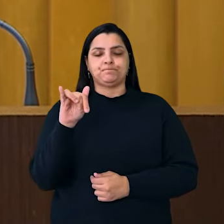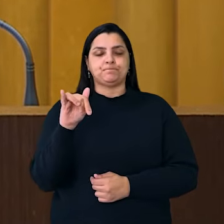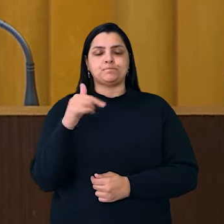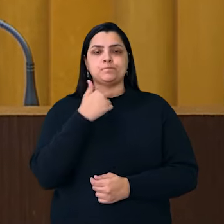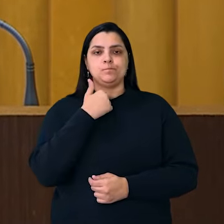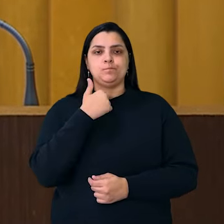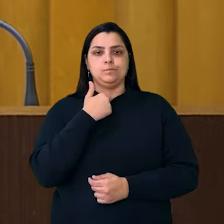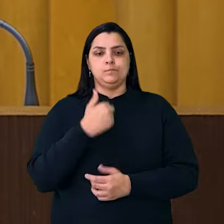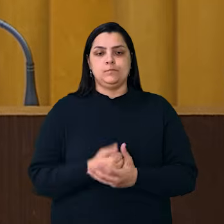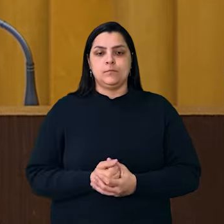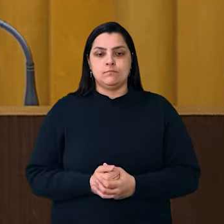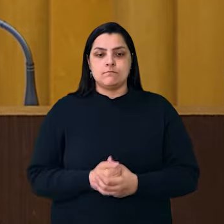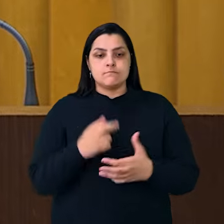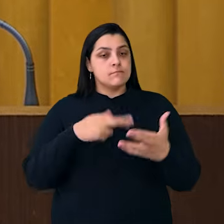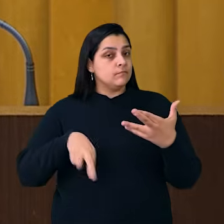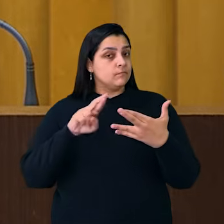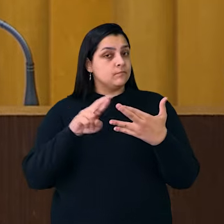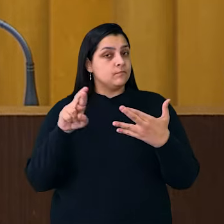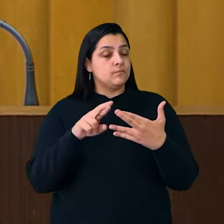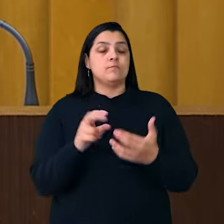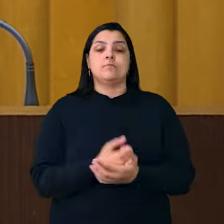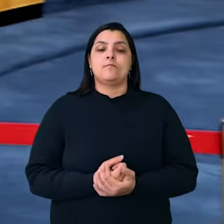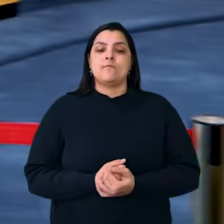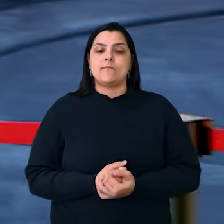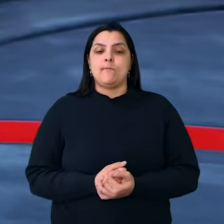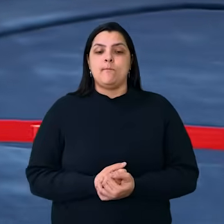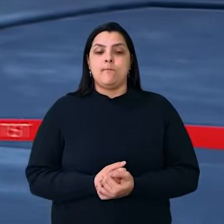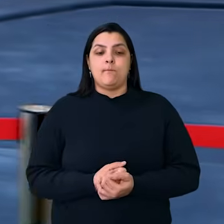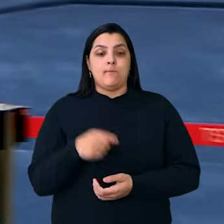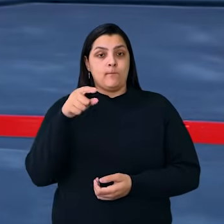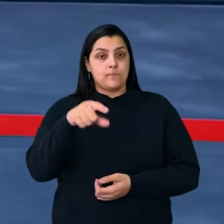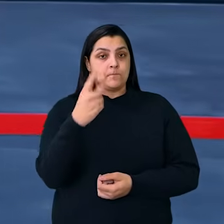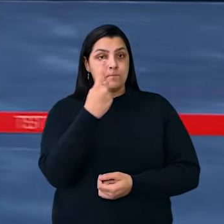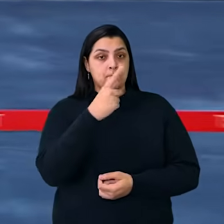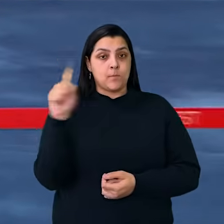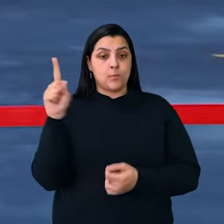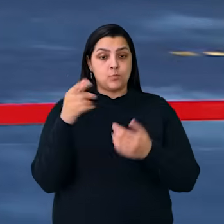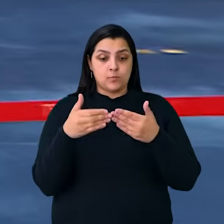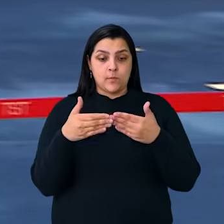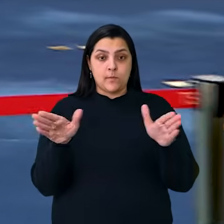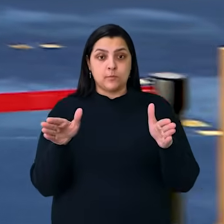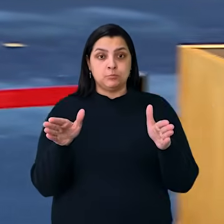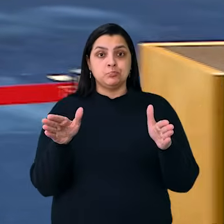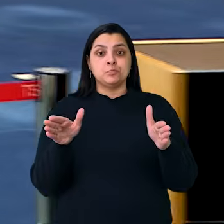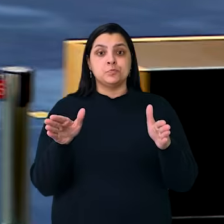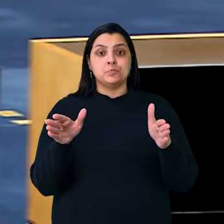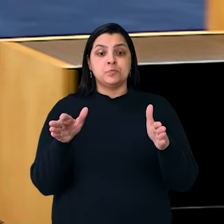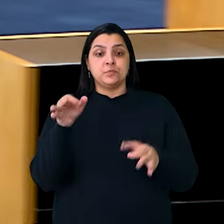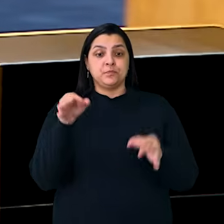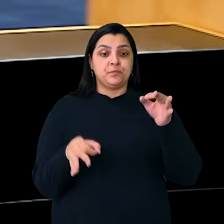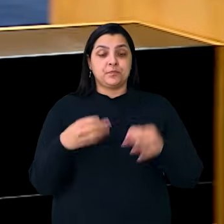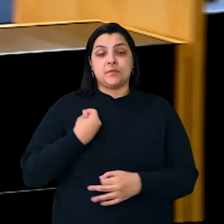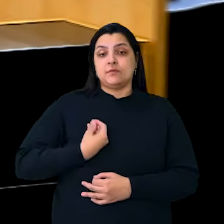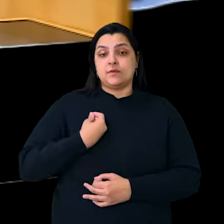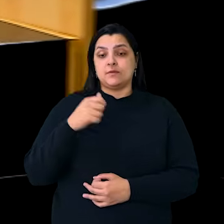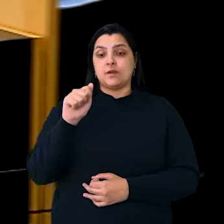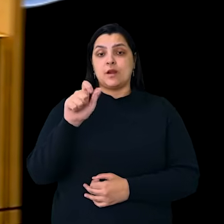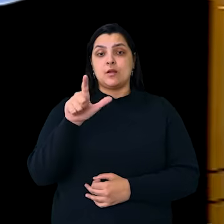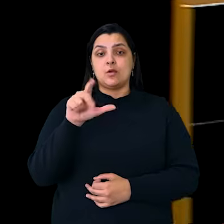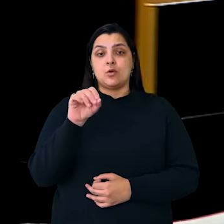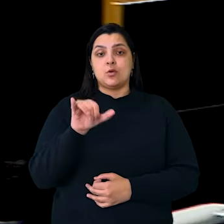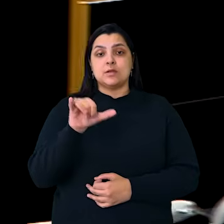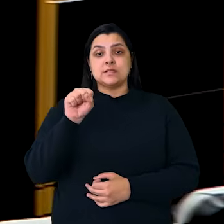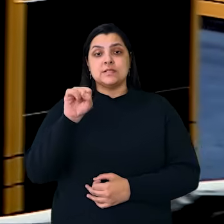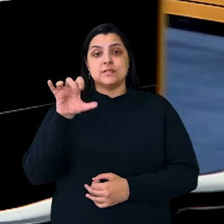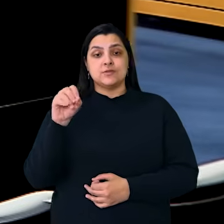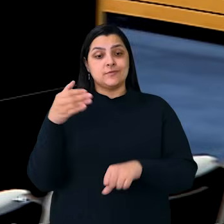instrumento em recurso de revista. Esta foi a última sessão de abertura de semestre da qual o ministro Aloísio